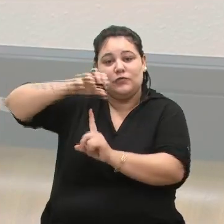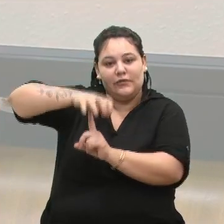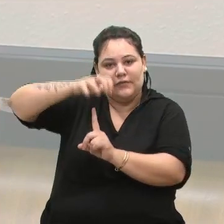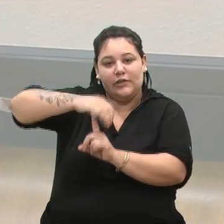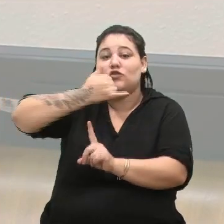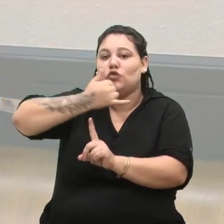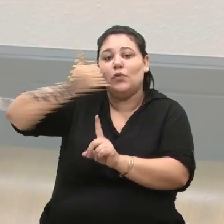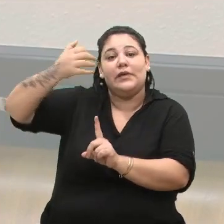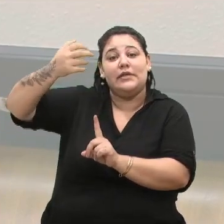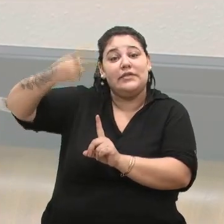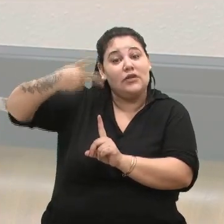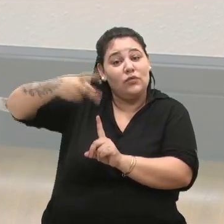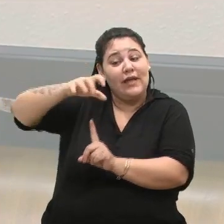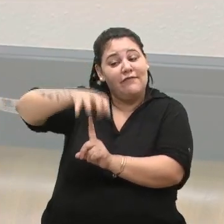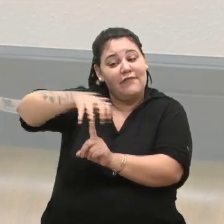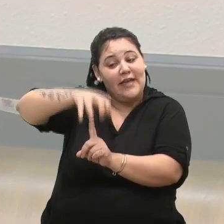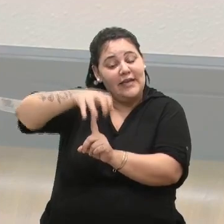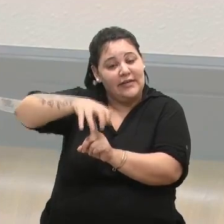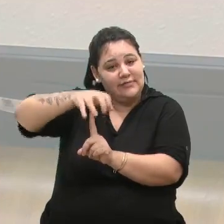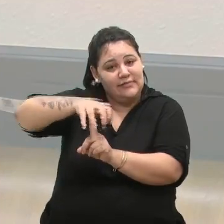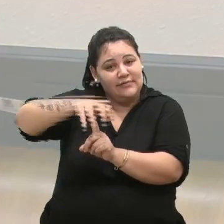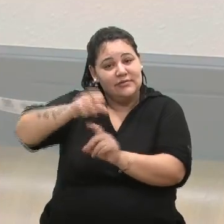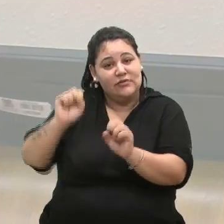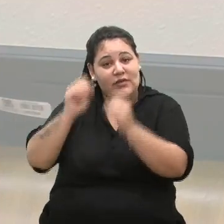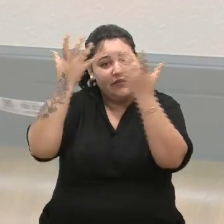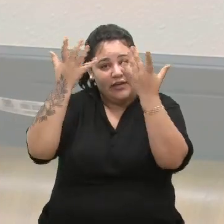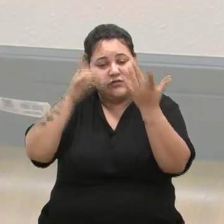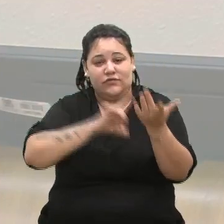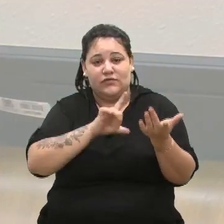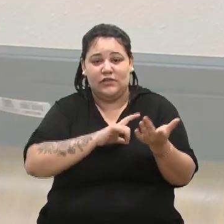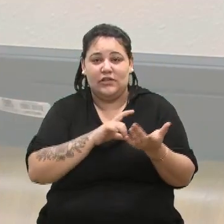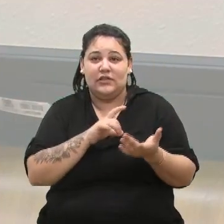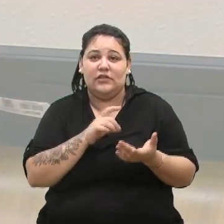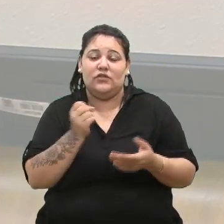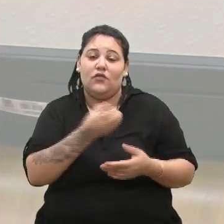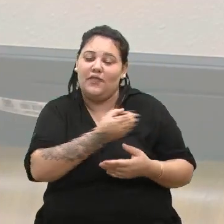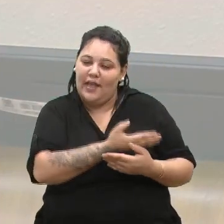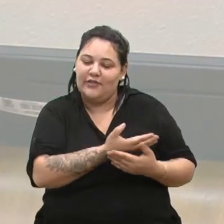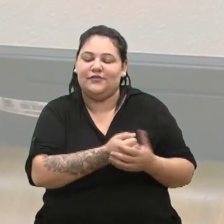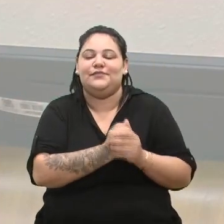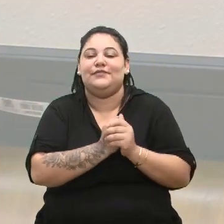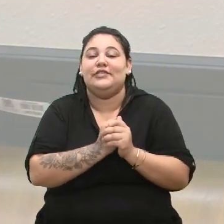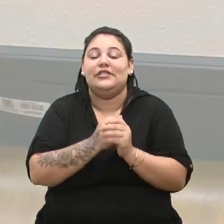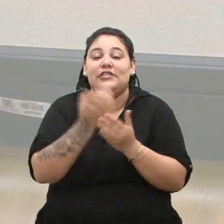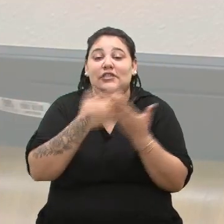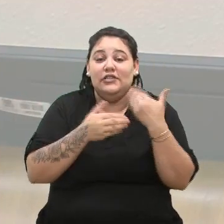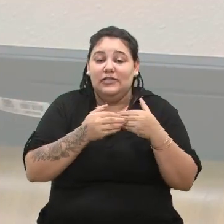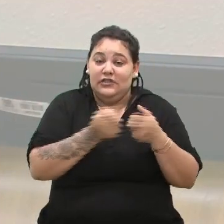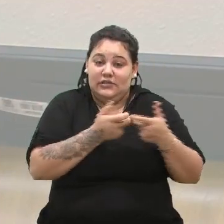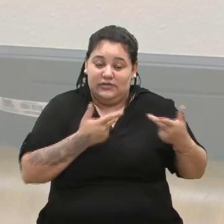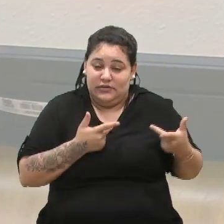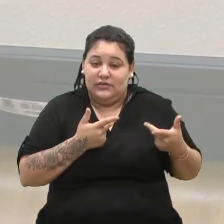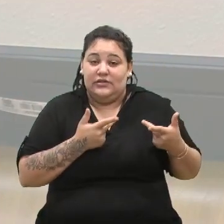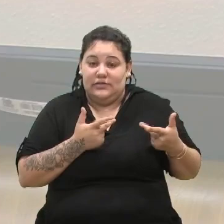certeza absoluta que nós teremos grandes novidades nessa próxima feira. E tudo isso a gente pode, sim,